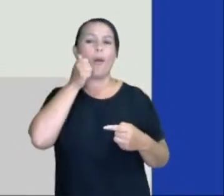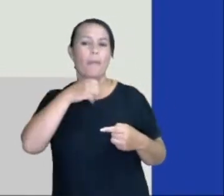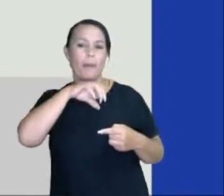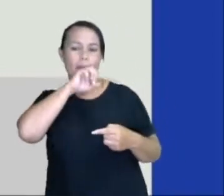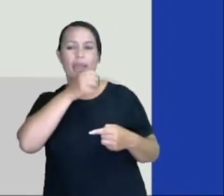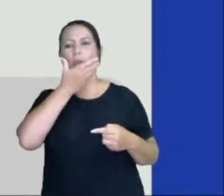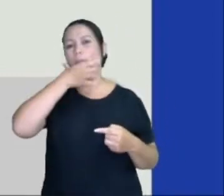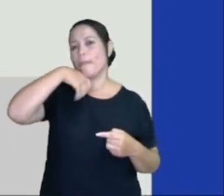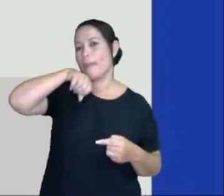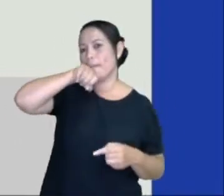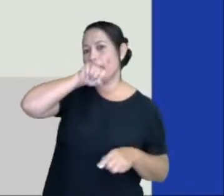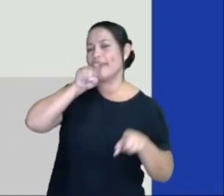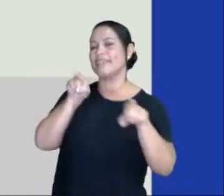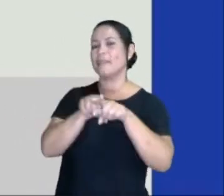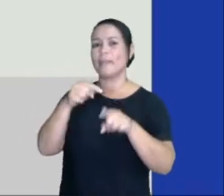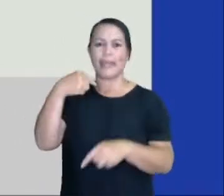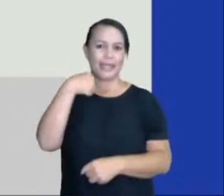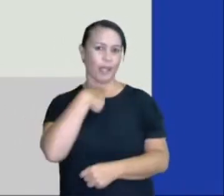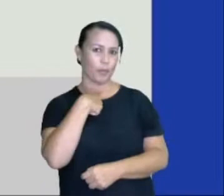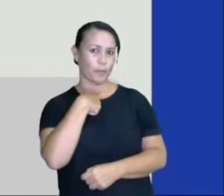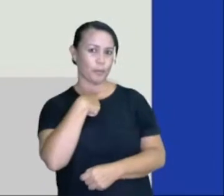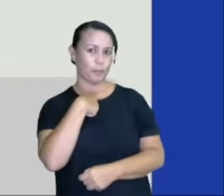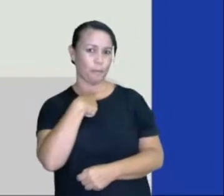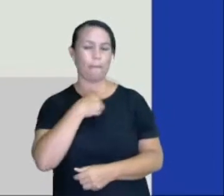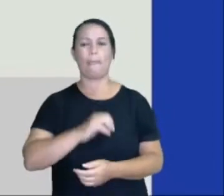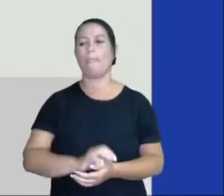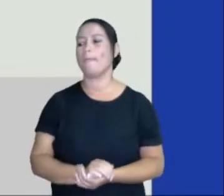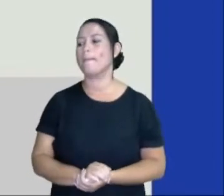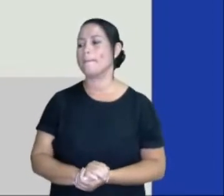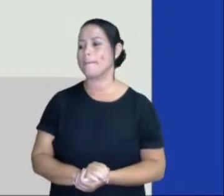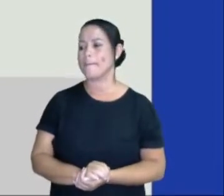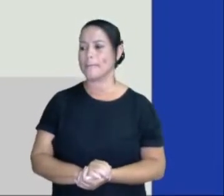a mamãe e eu.